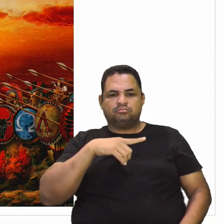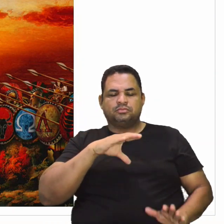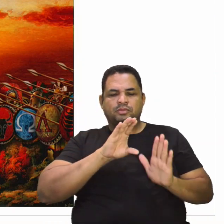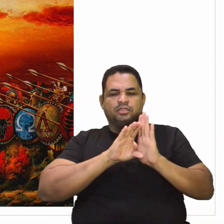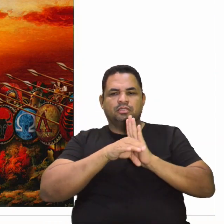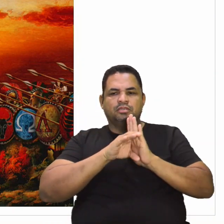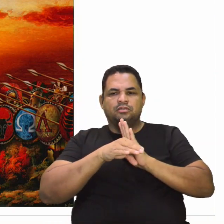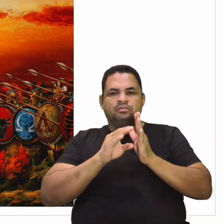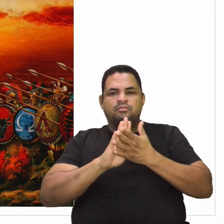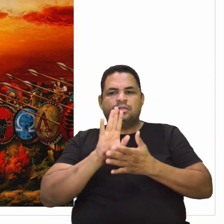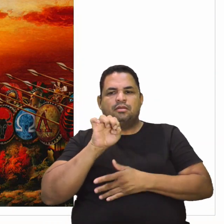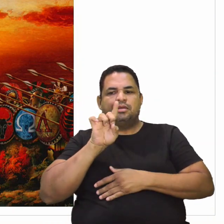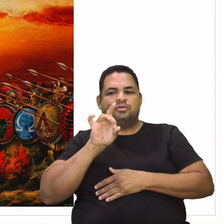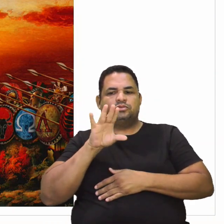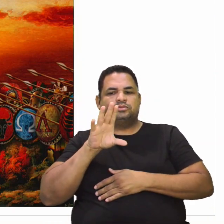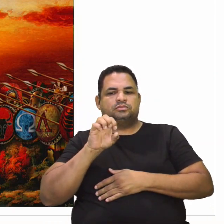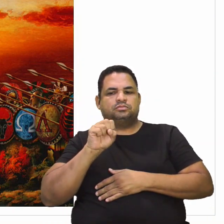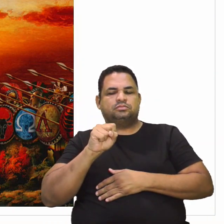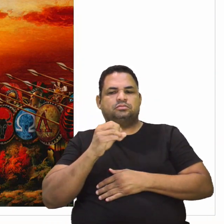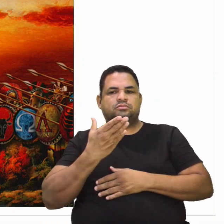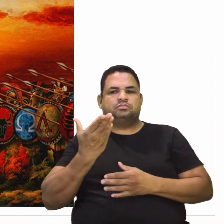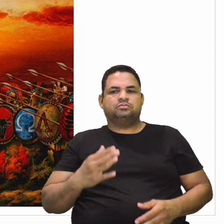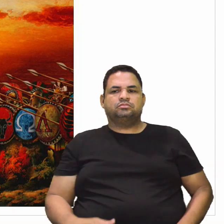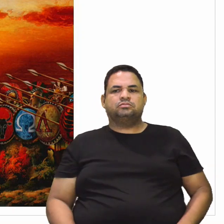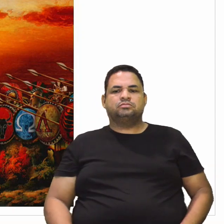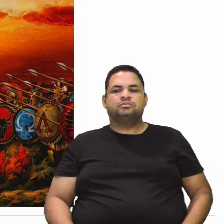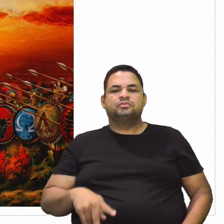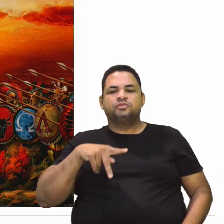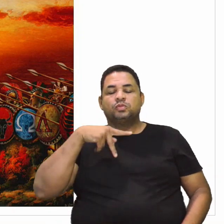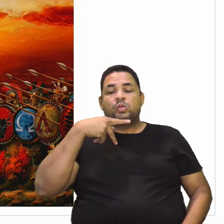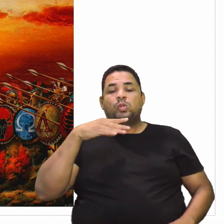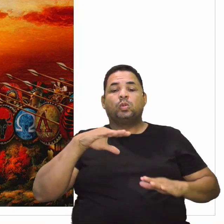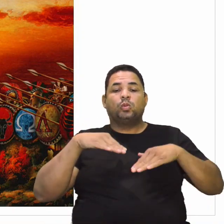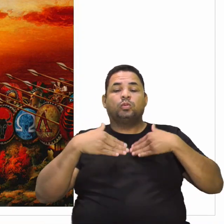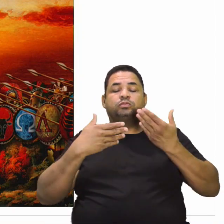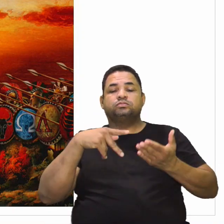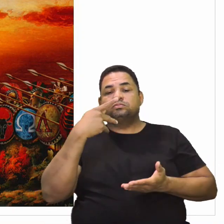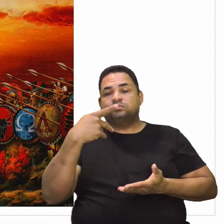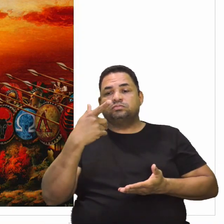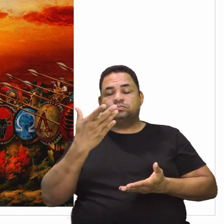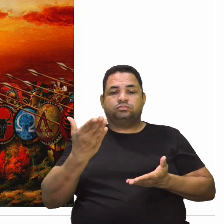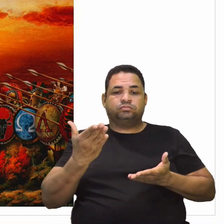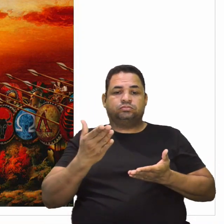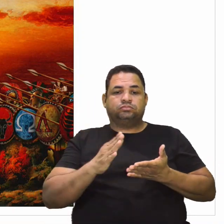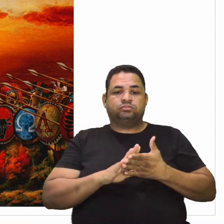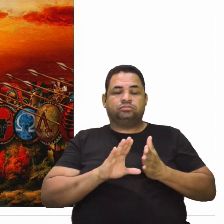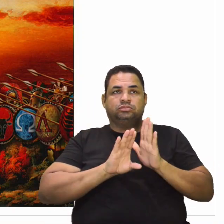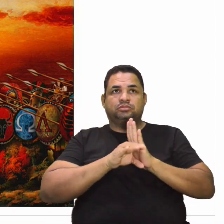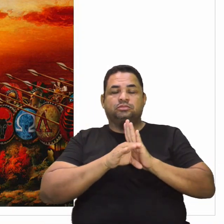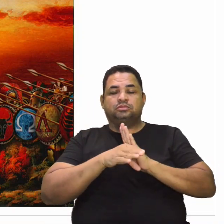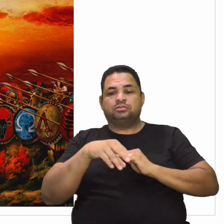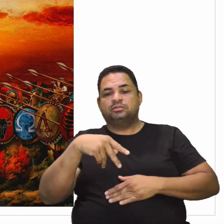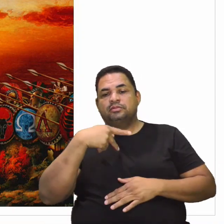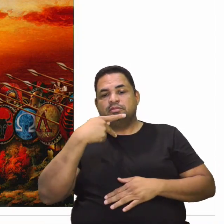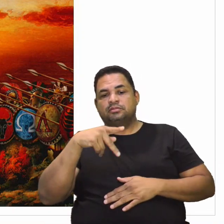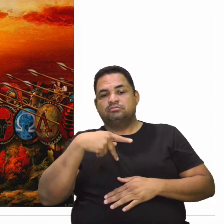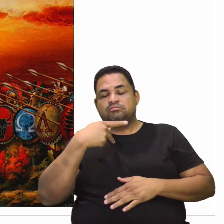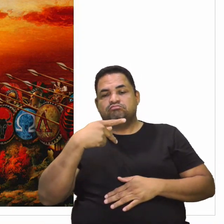dessa palavra bárbaro. Quando você fala isso, você acaba definindo, você